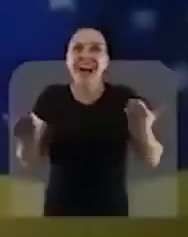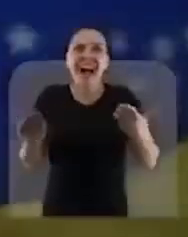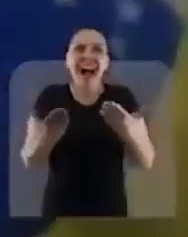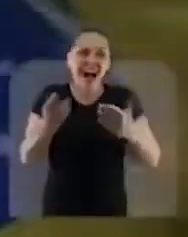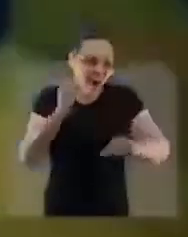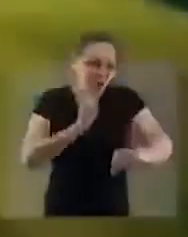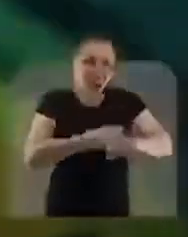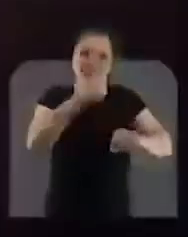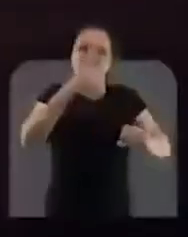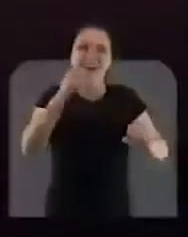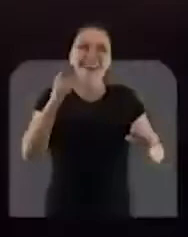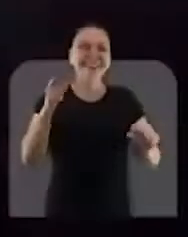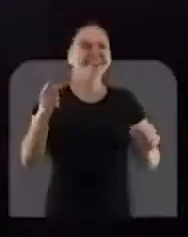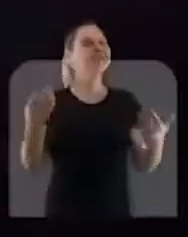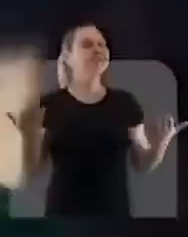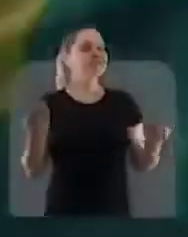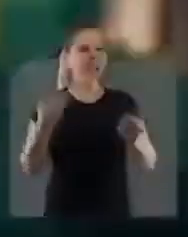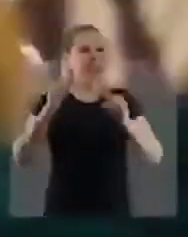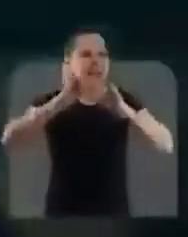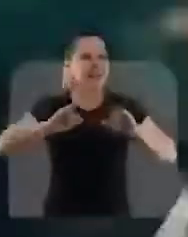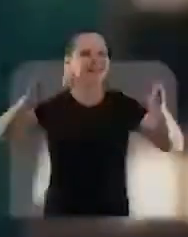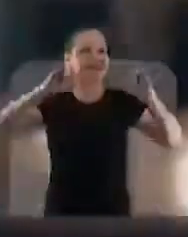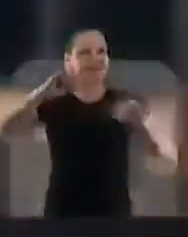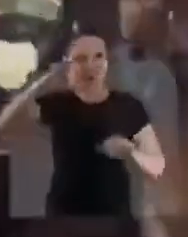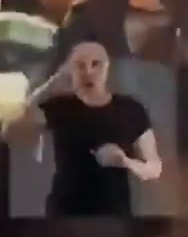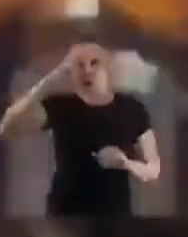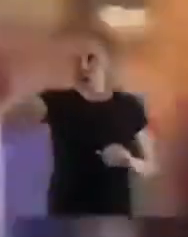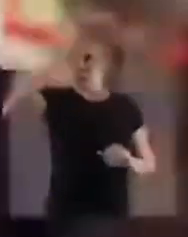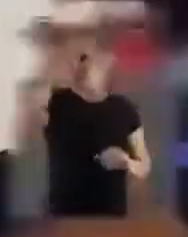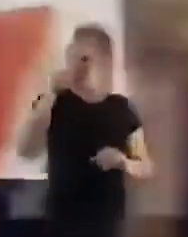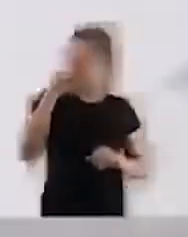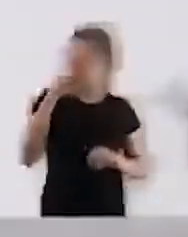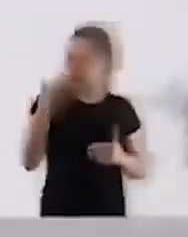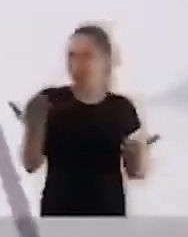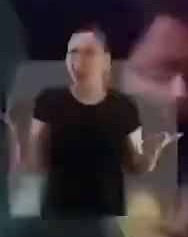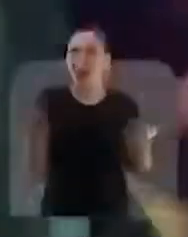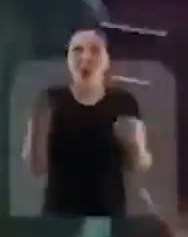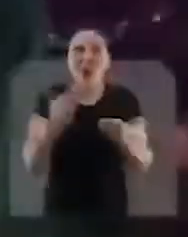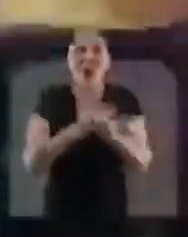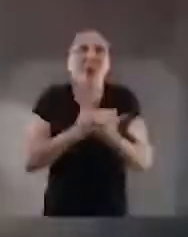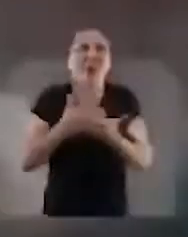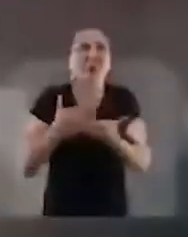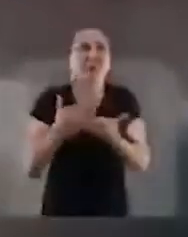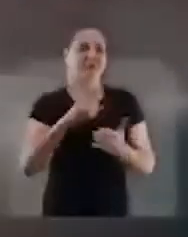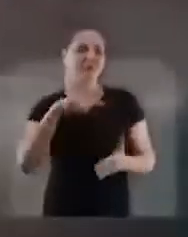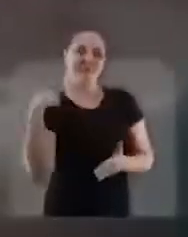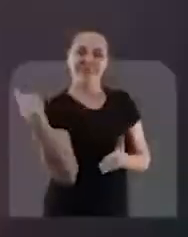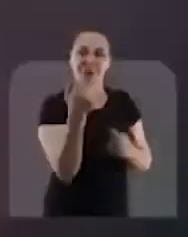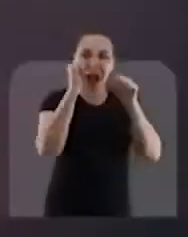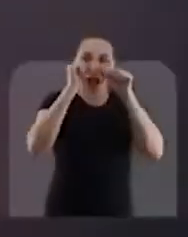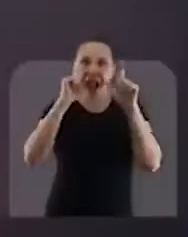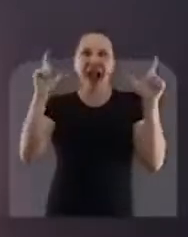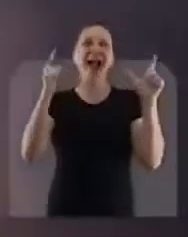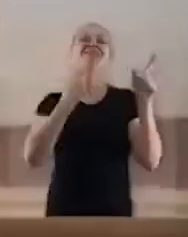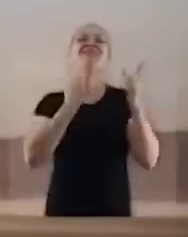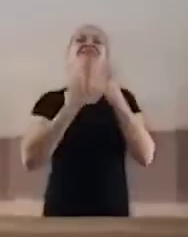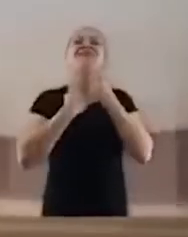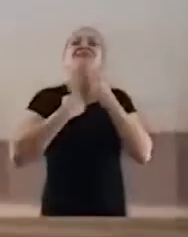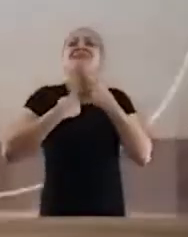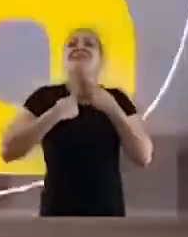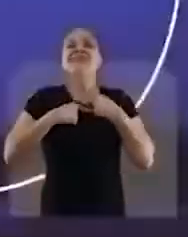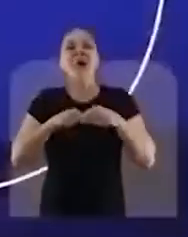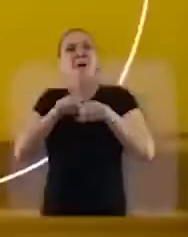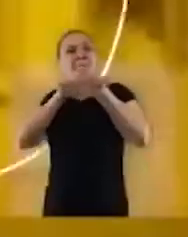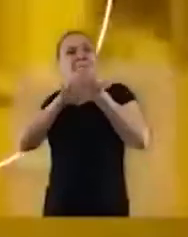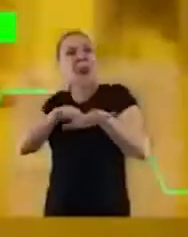Chegou a hora. A campanha do Capitão do Povo já começou. E a gente tem que acordar com uma vontade enorme de seguir